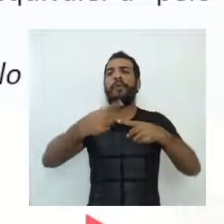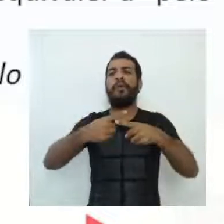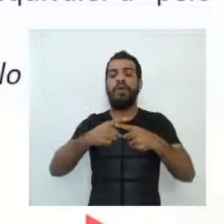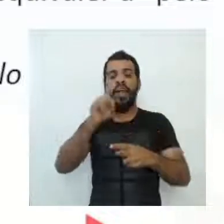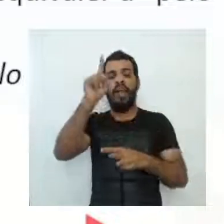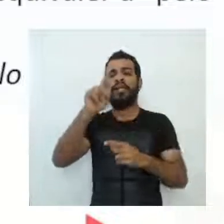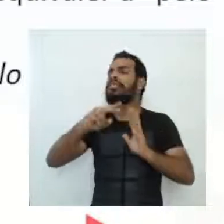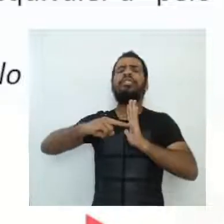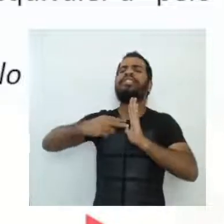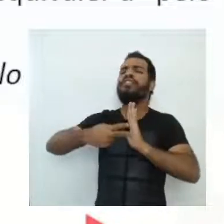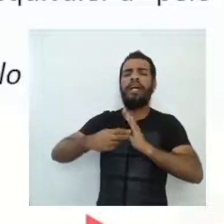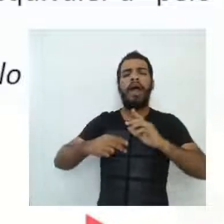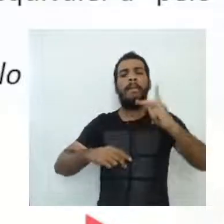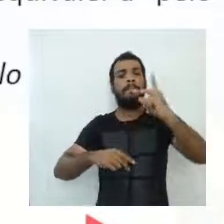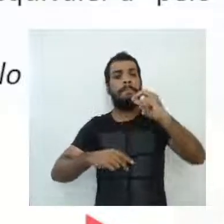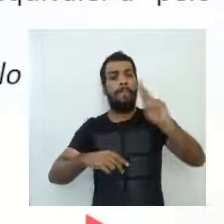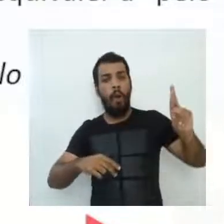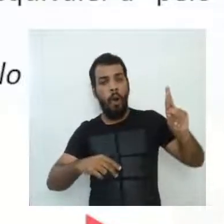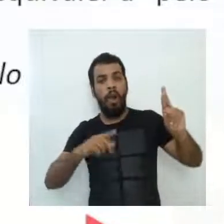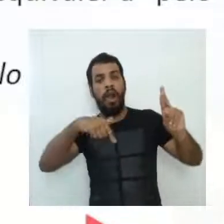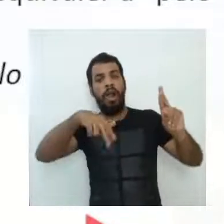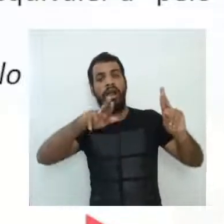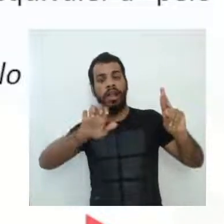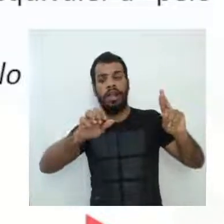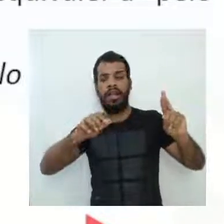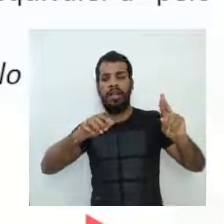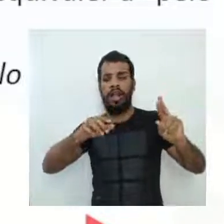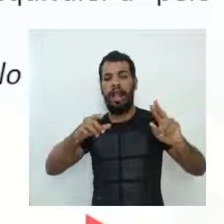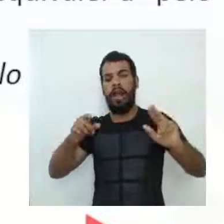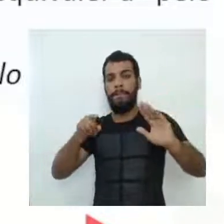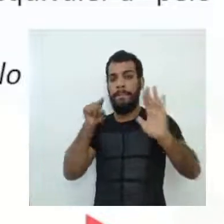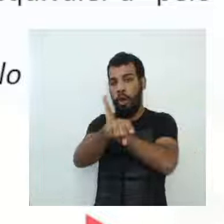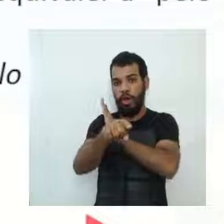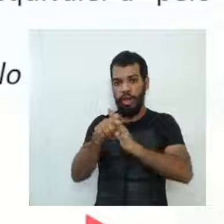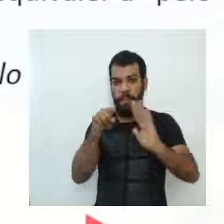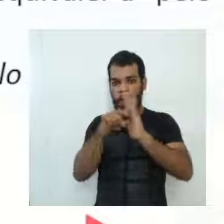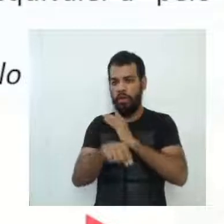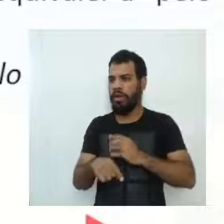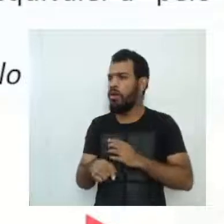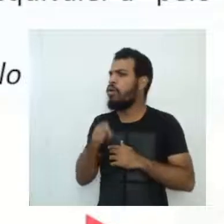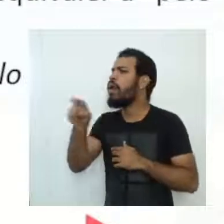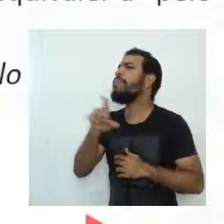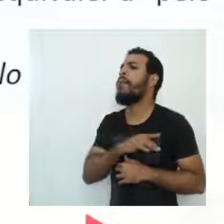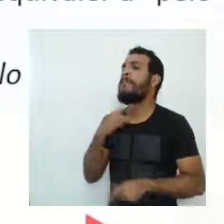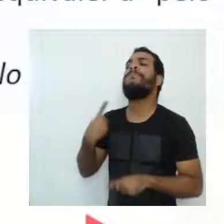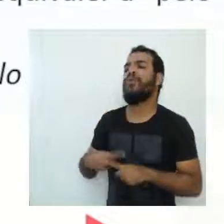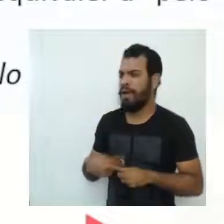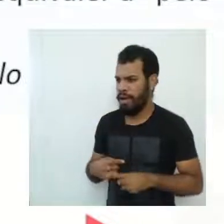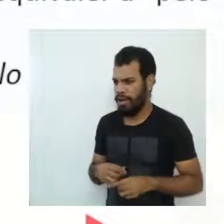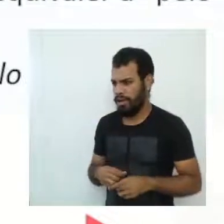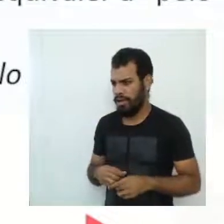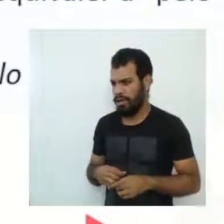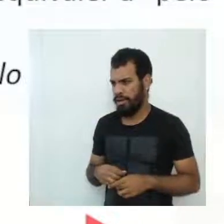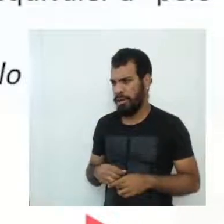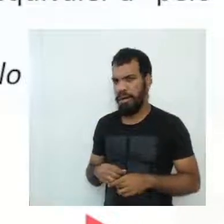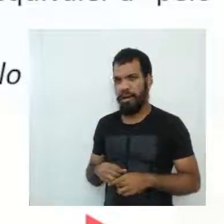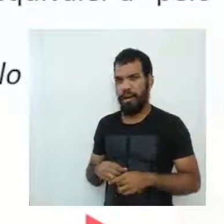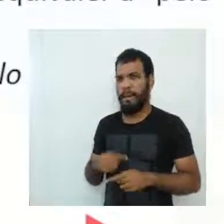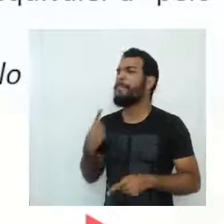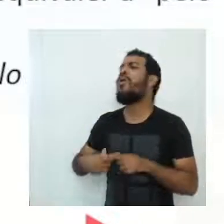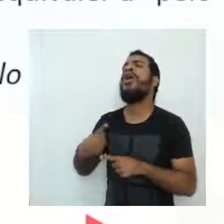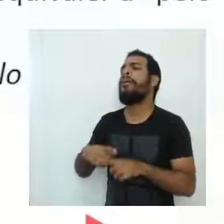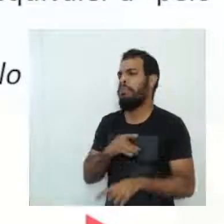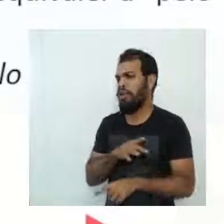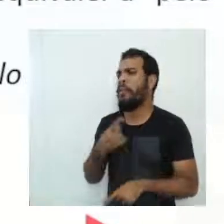A gente começa pela interrogativa direta. Por que você está com medo? Estou perguntando diretamente a você. Já